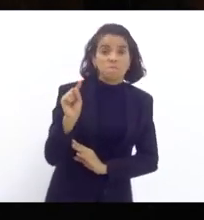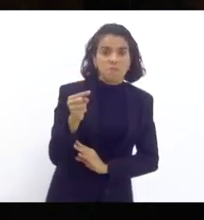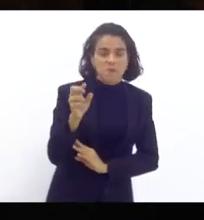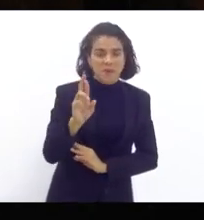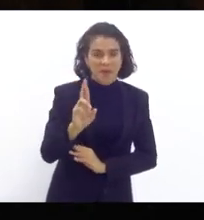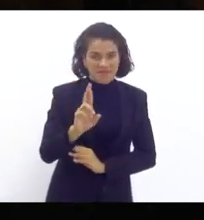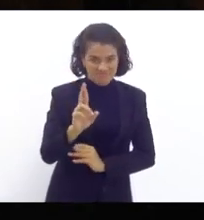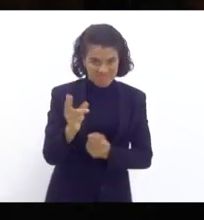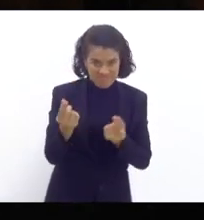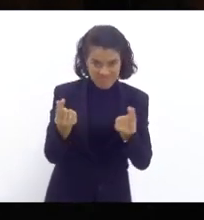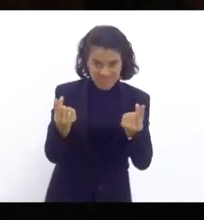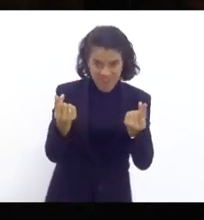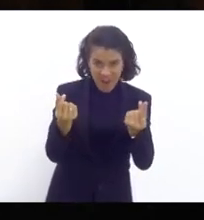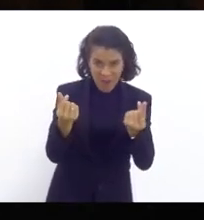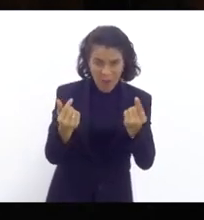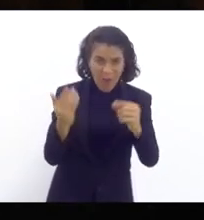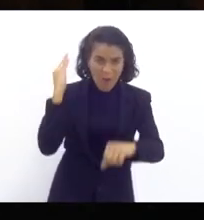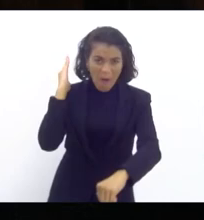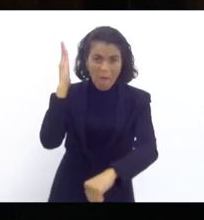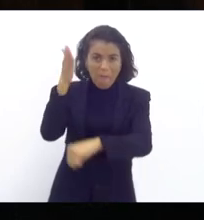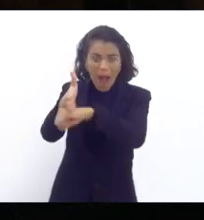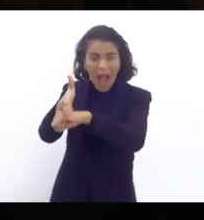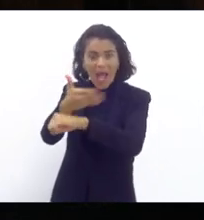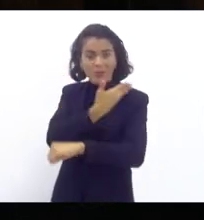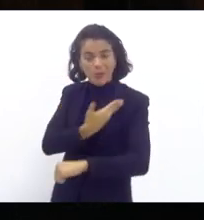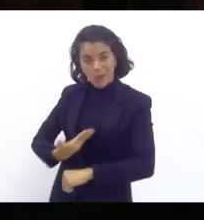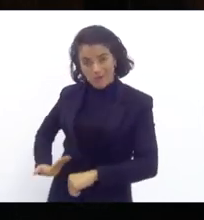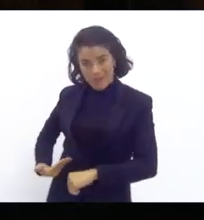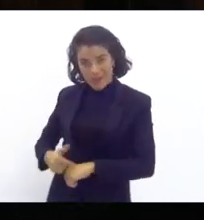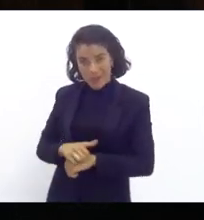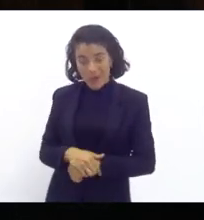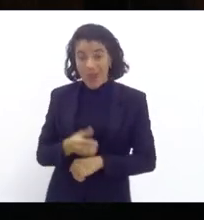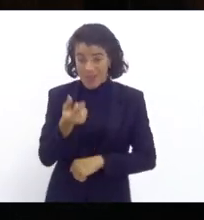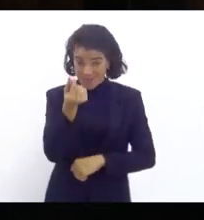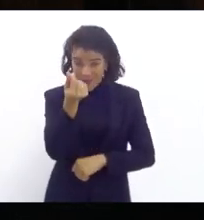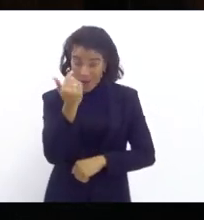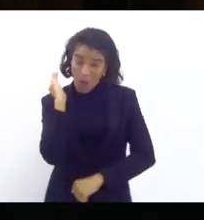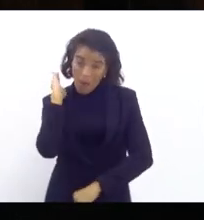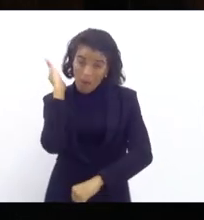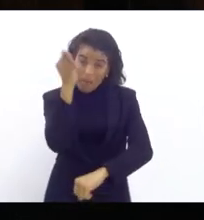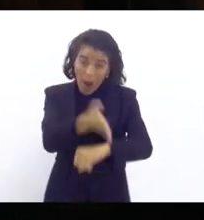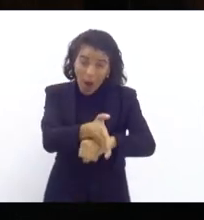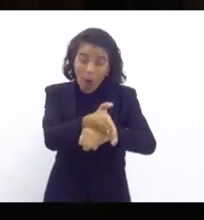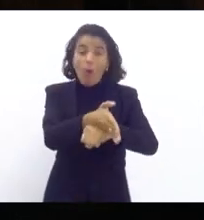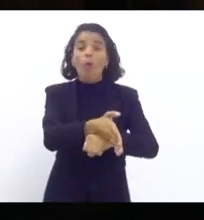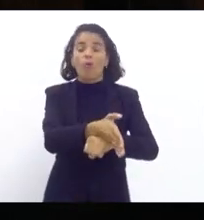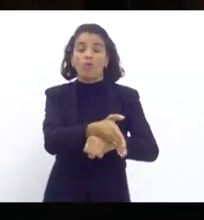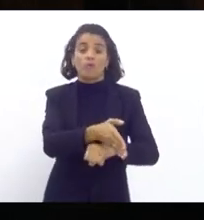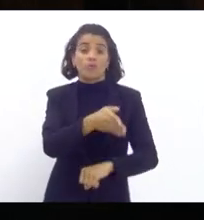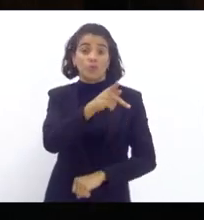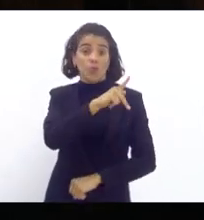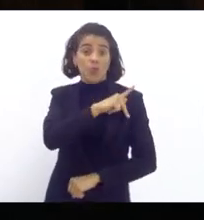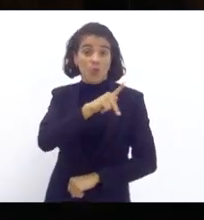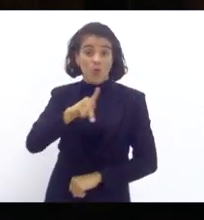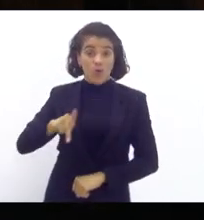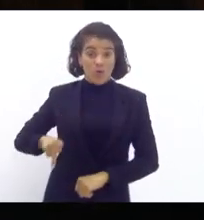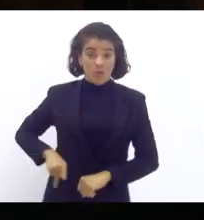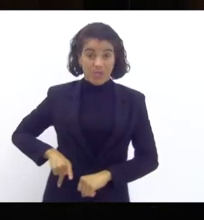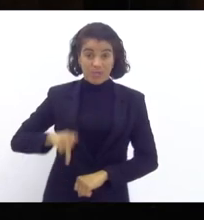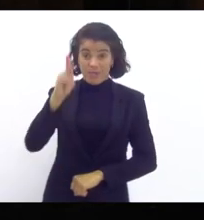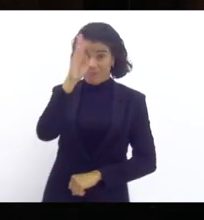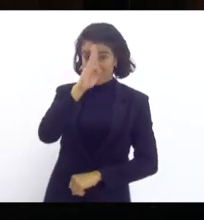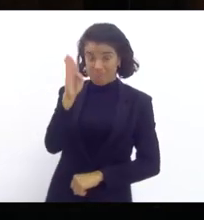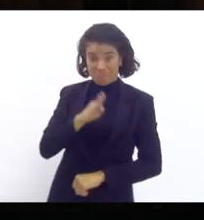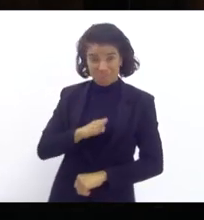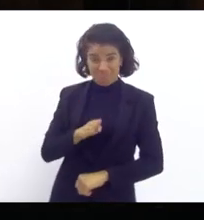Esse valor é maior do que do governador do estado. Esse valor é maior do que do presidente da República.